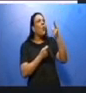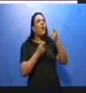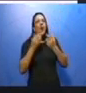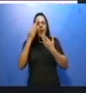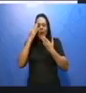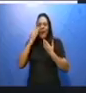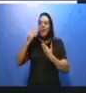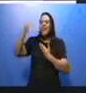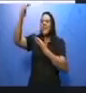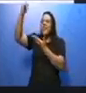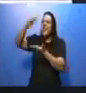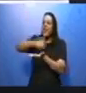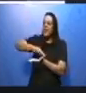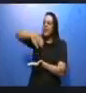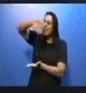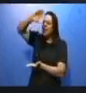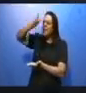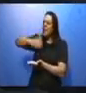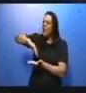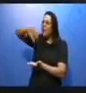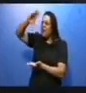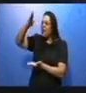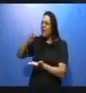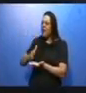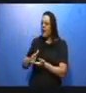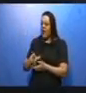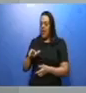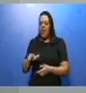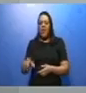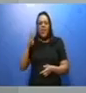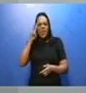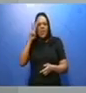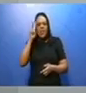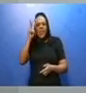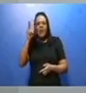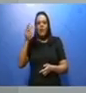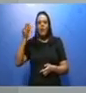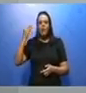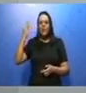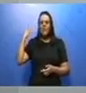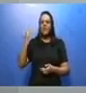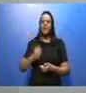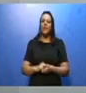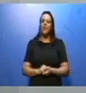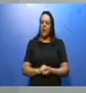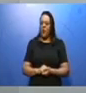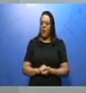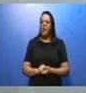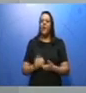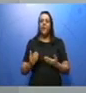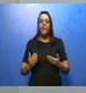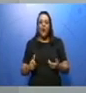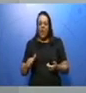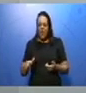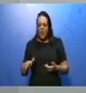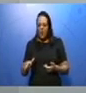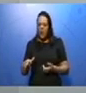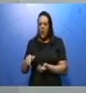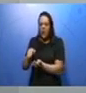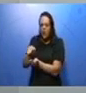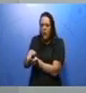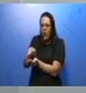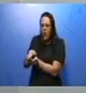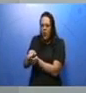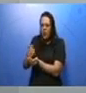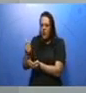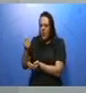muito. Bom, então, ele juntou todo o dinheiro que ele tinha, ele conseguiu, criou toda aquela expectativa e depois de uma semana